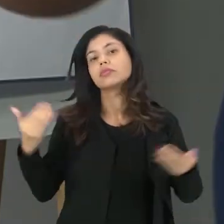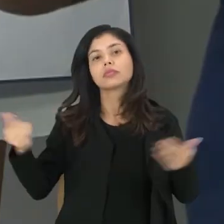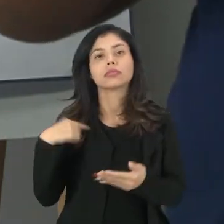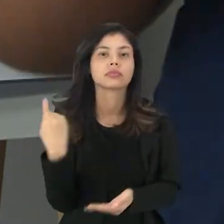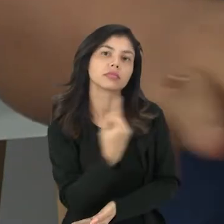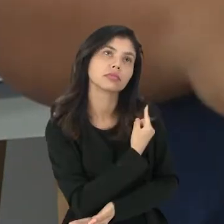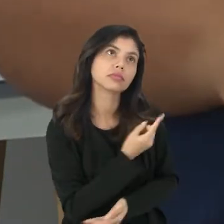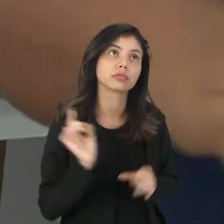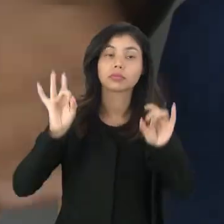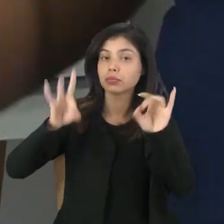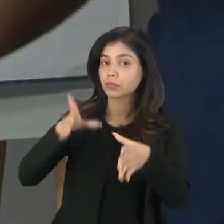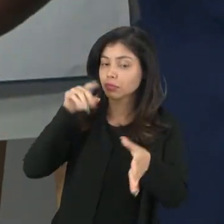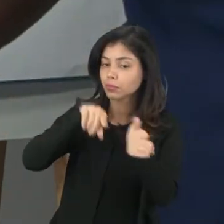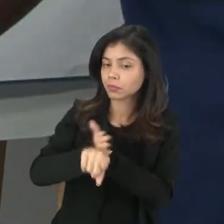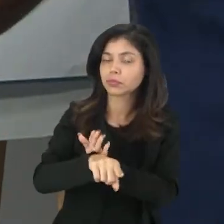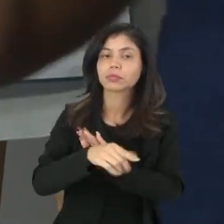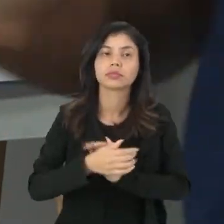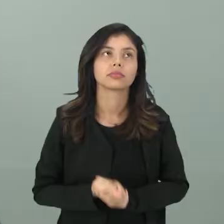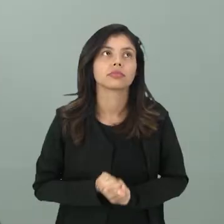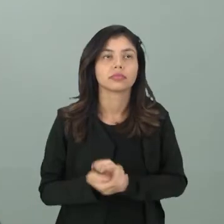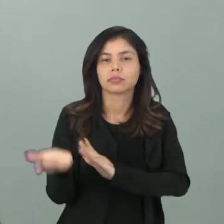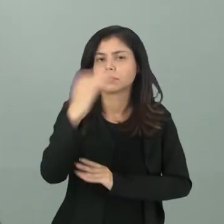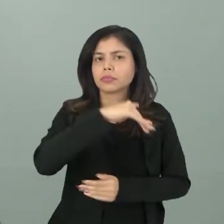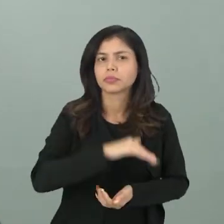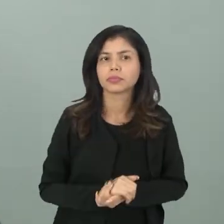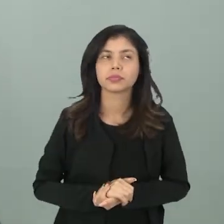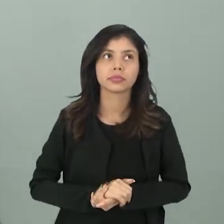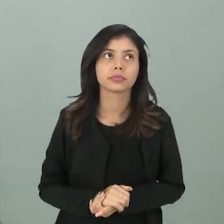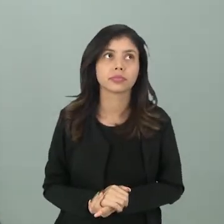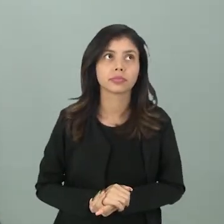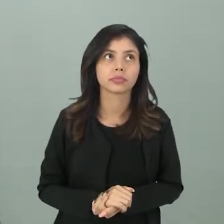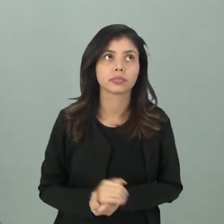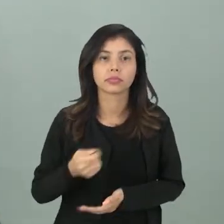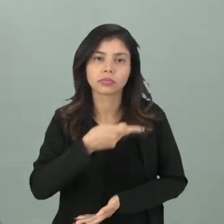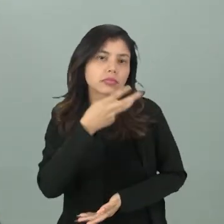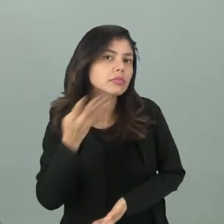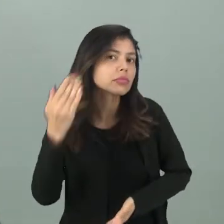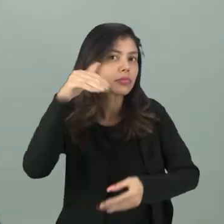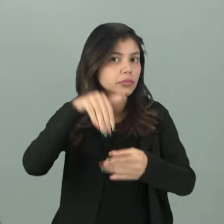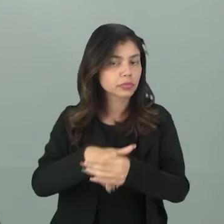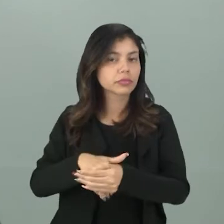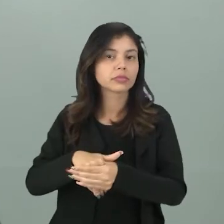Agora, vamos para a última pergunta. Vamos lá? Quantos